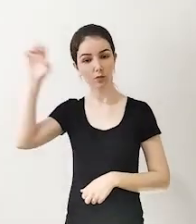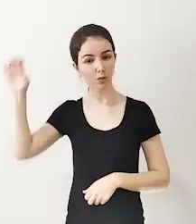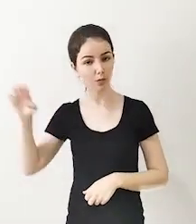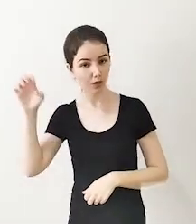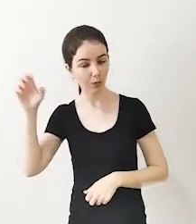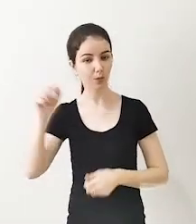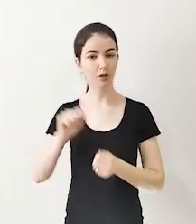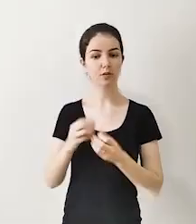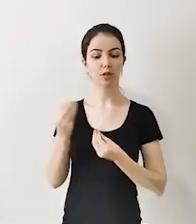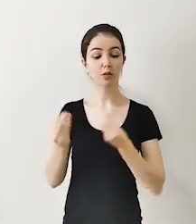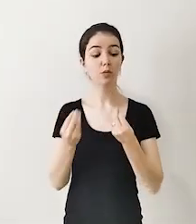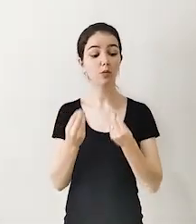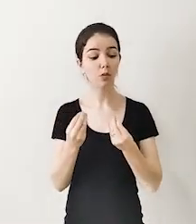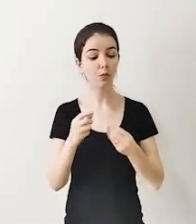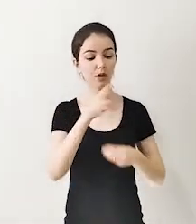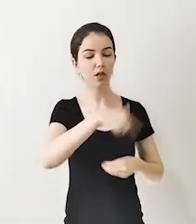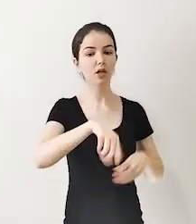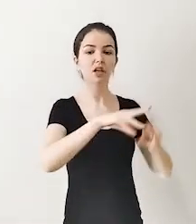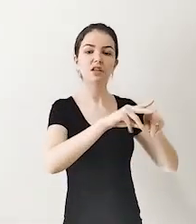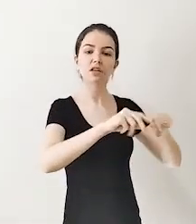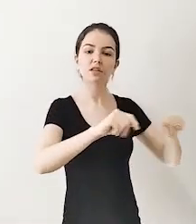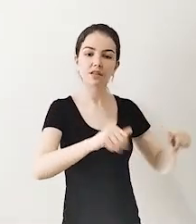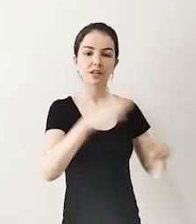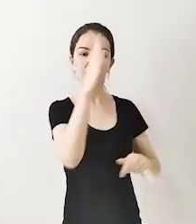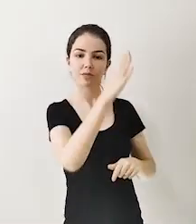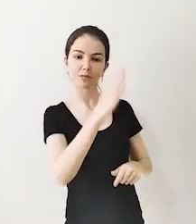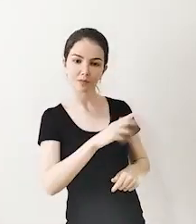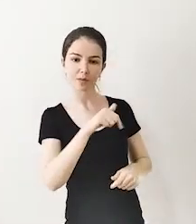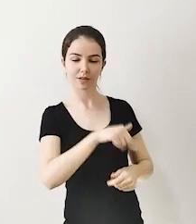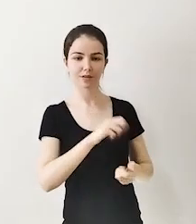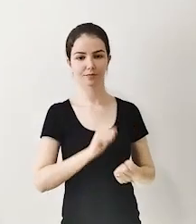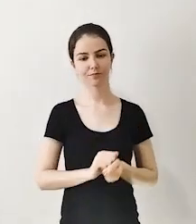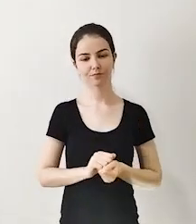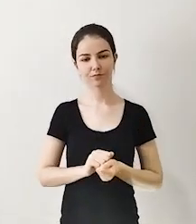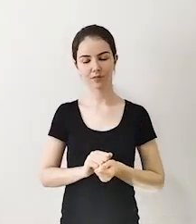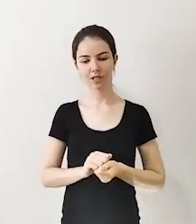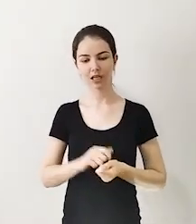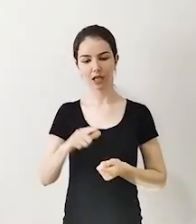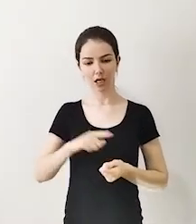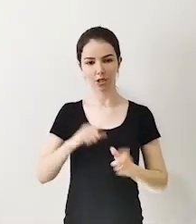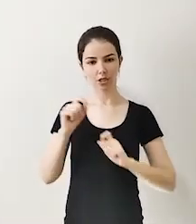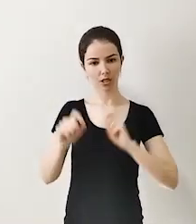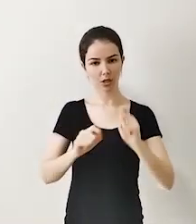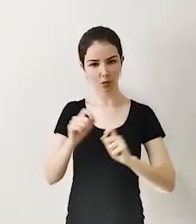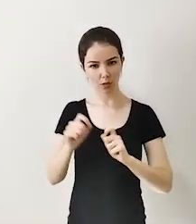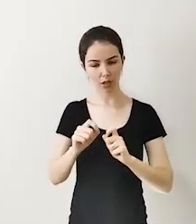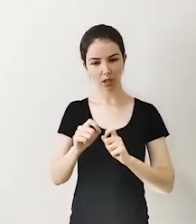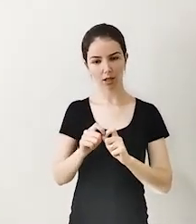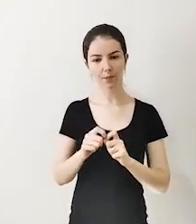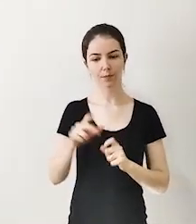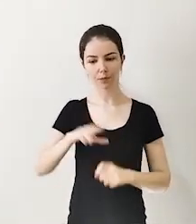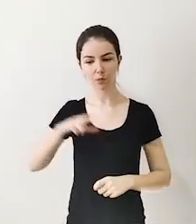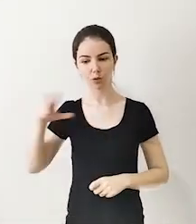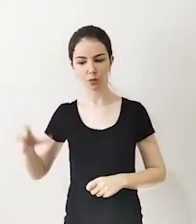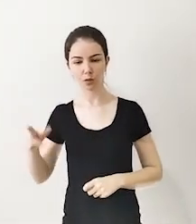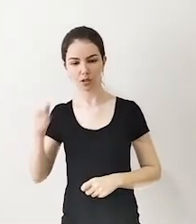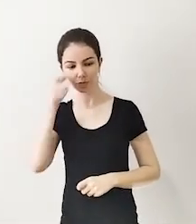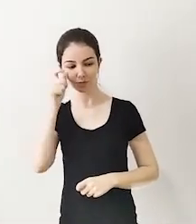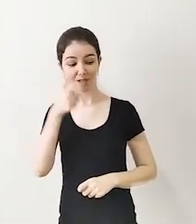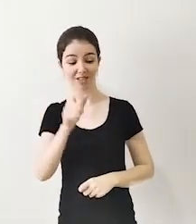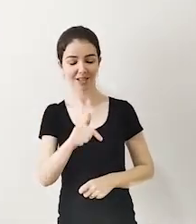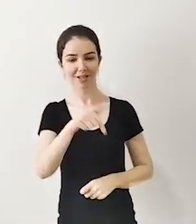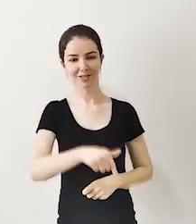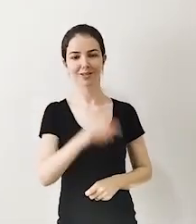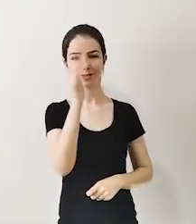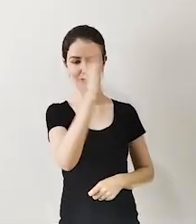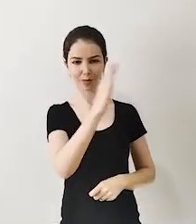eles estavam conhecendo. E claro, isso tudo tinha aí um intuito que era despertar o interesse, né, da coroa